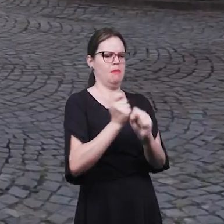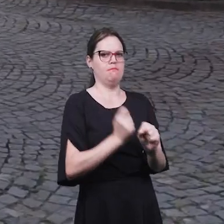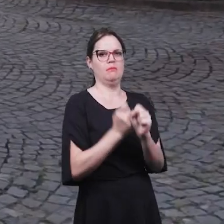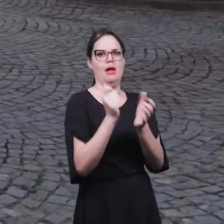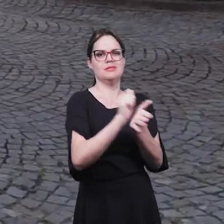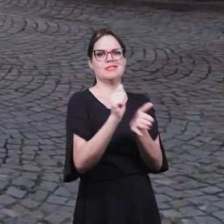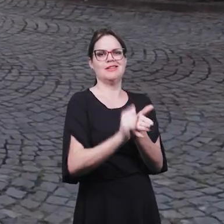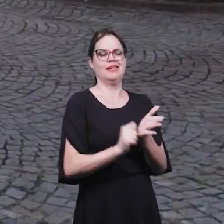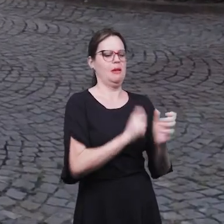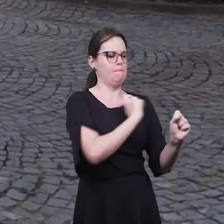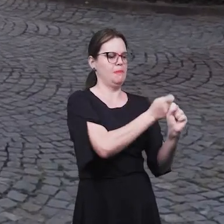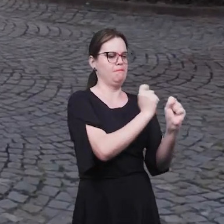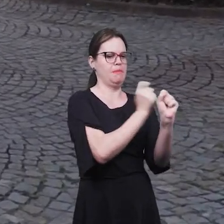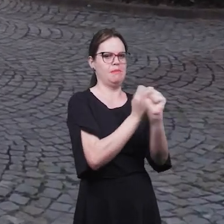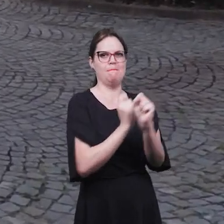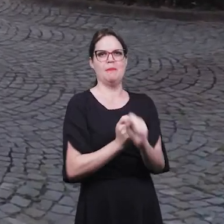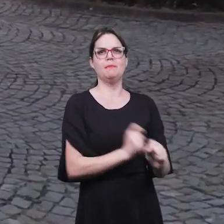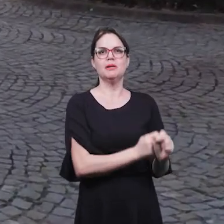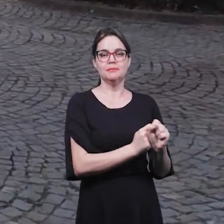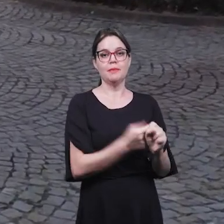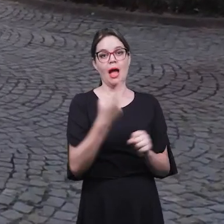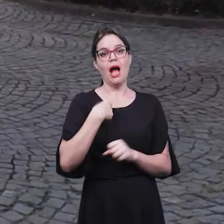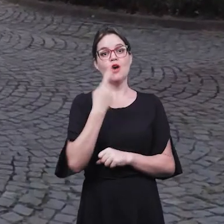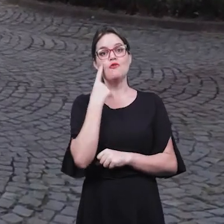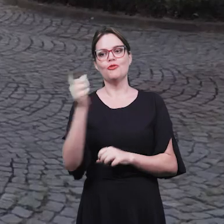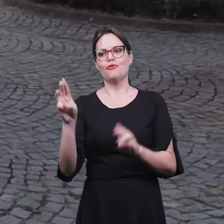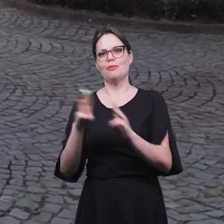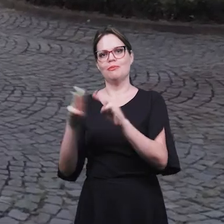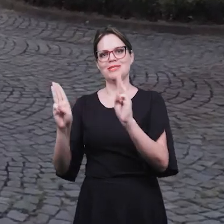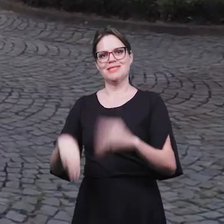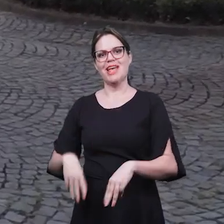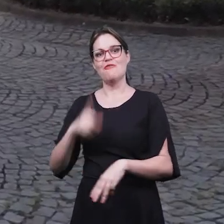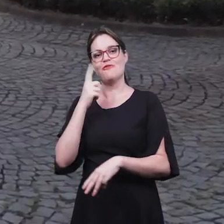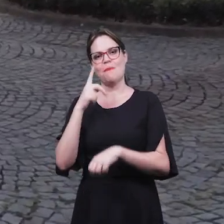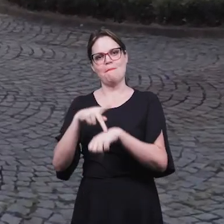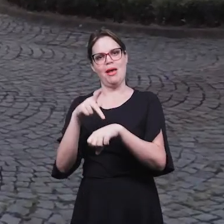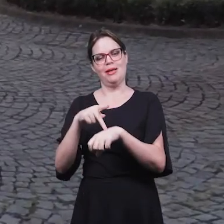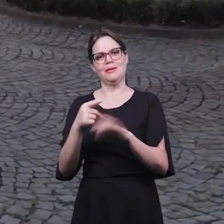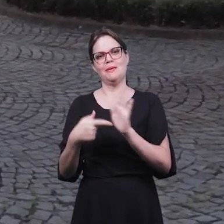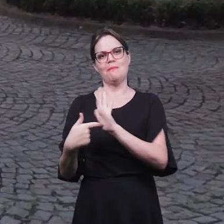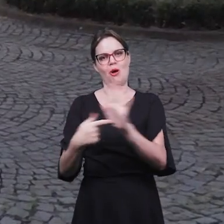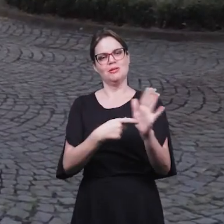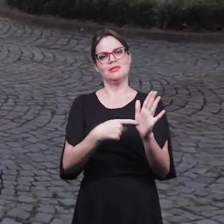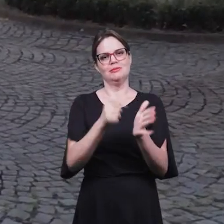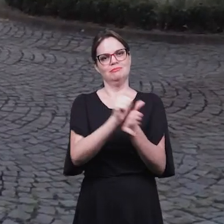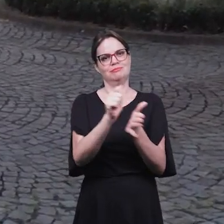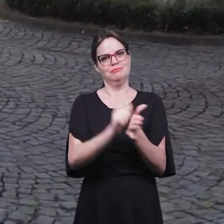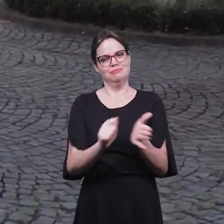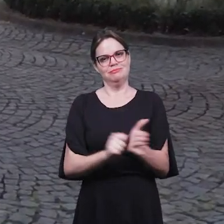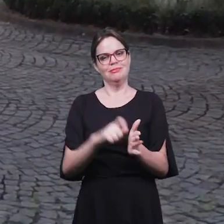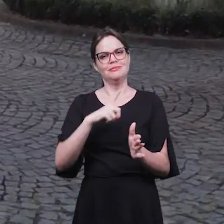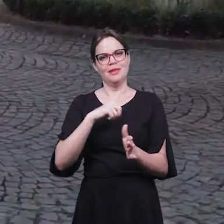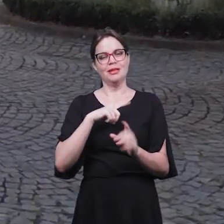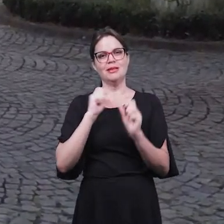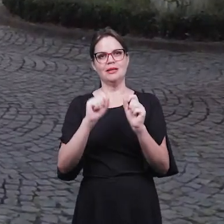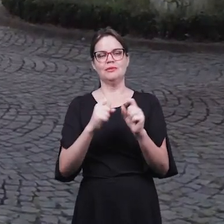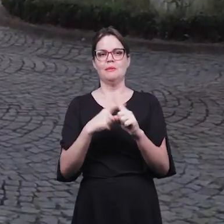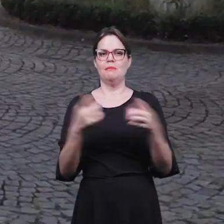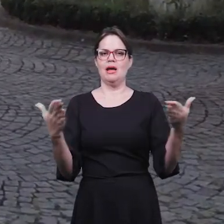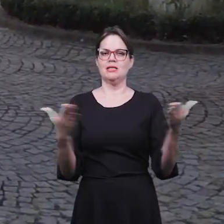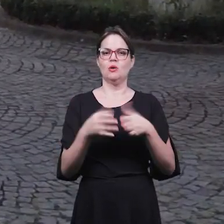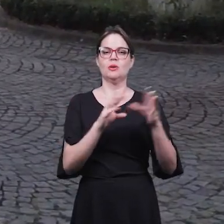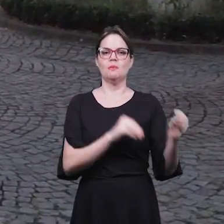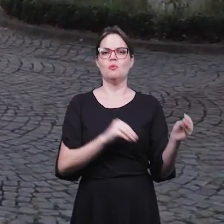porque essa estela estava exposta lá. Mas lá me disseram que agora ela foi para o